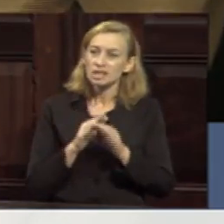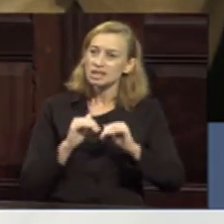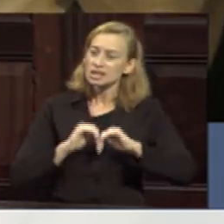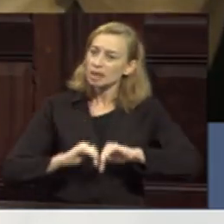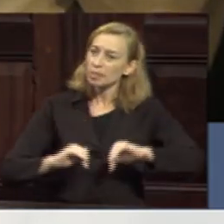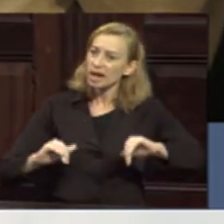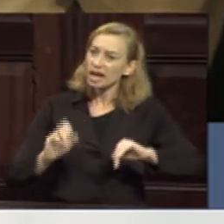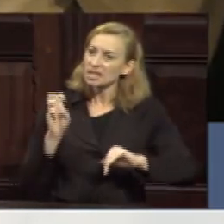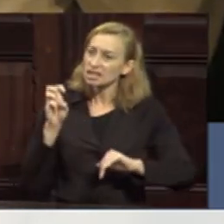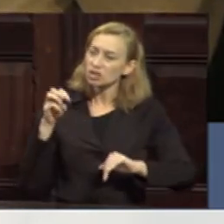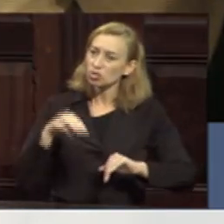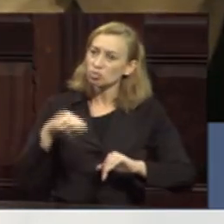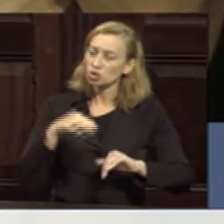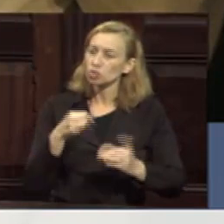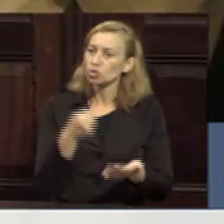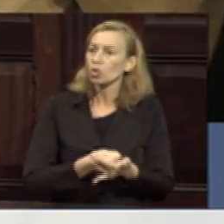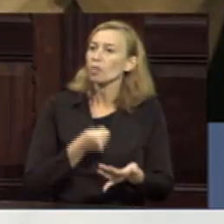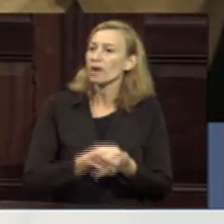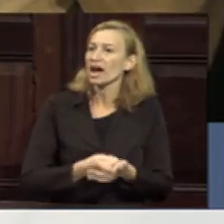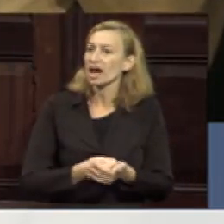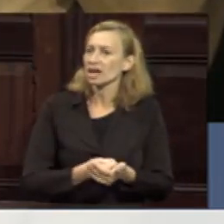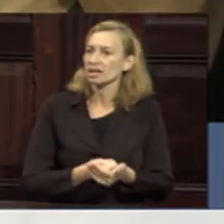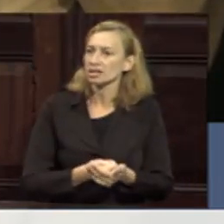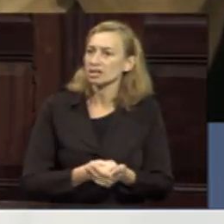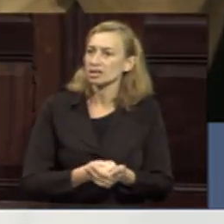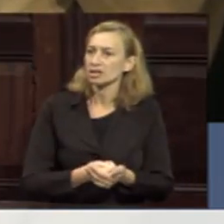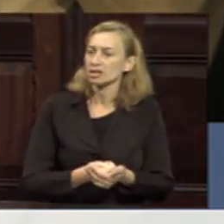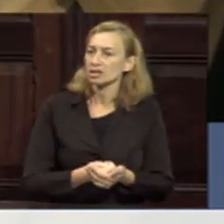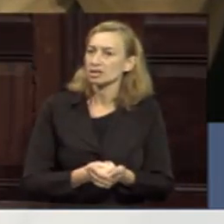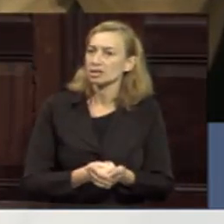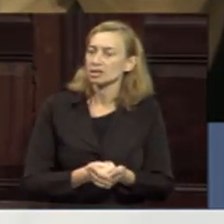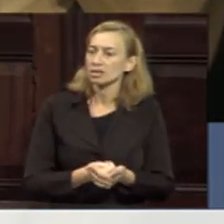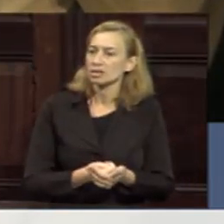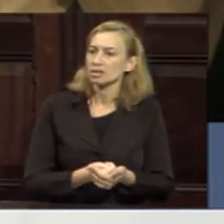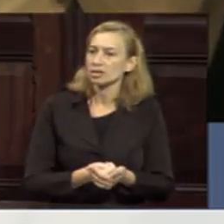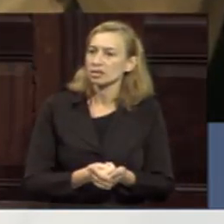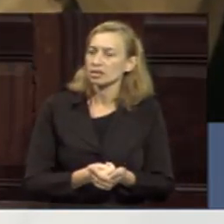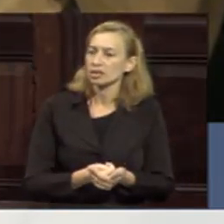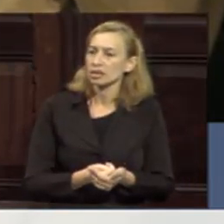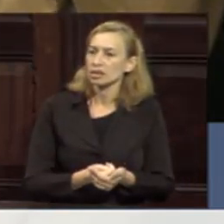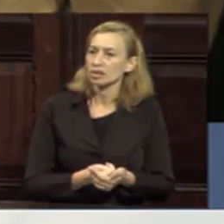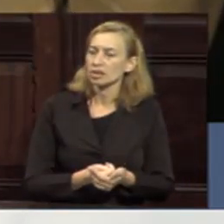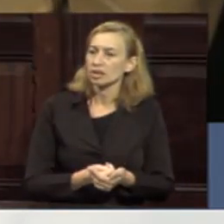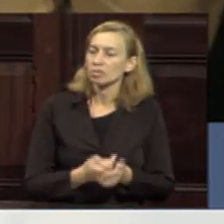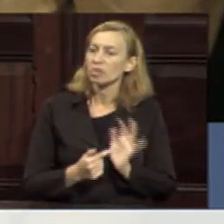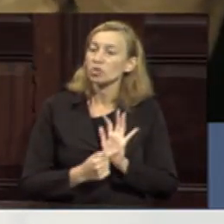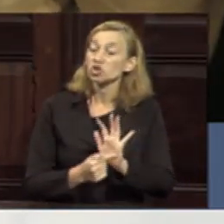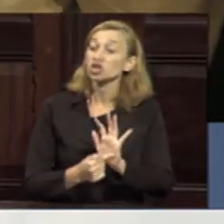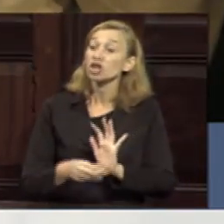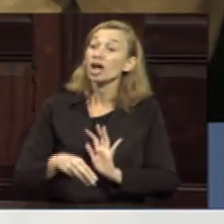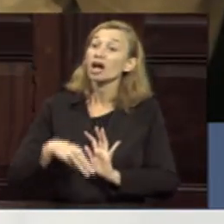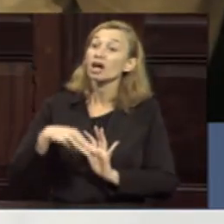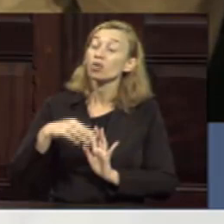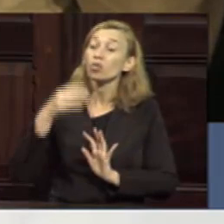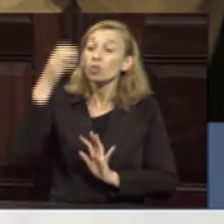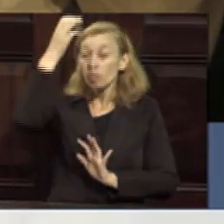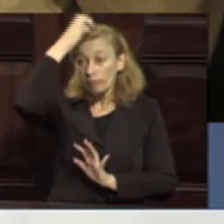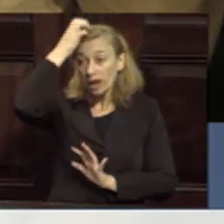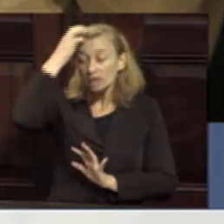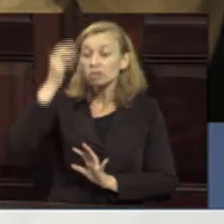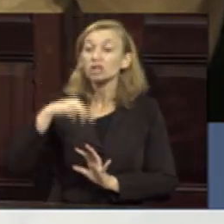cada sessão, marcarmos a posição enquanto não for resolvido de uma maneira